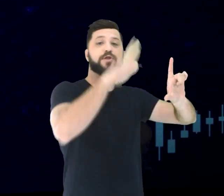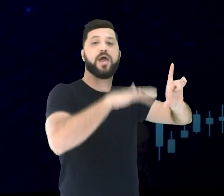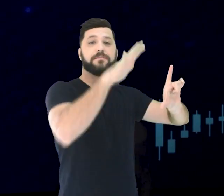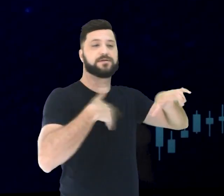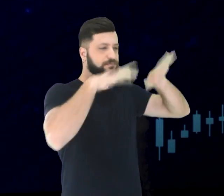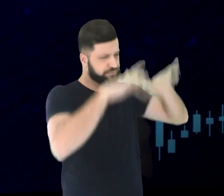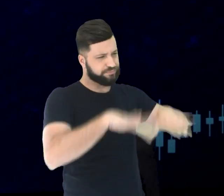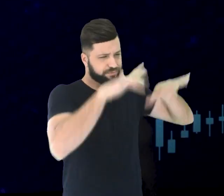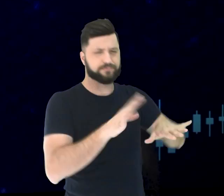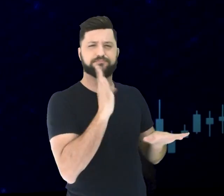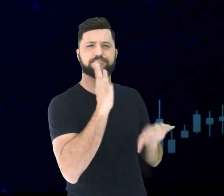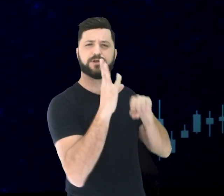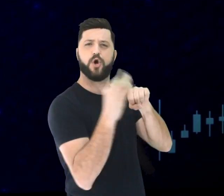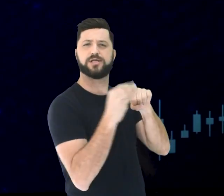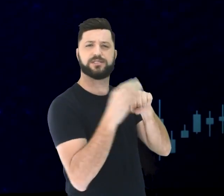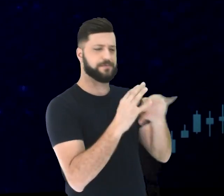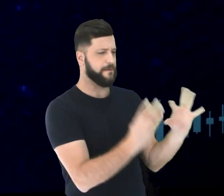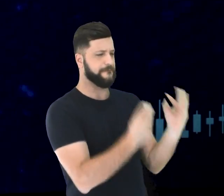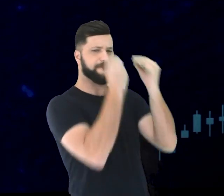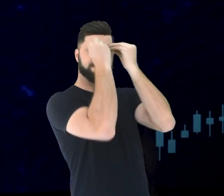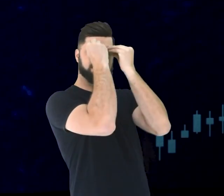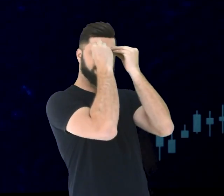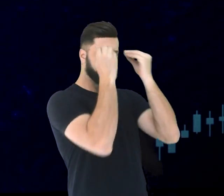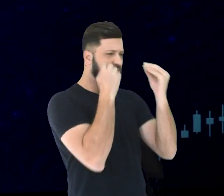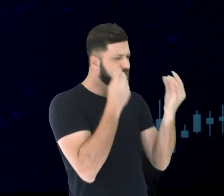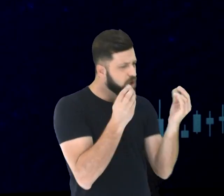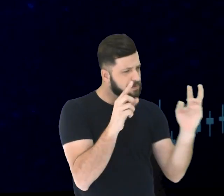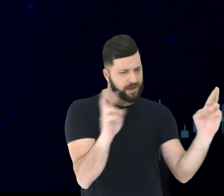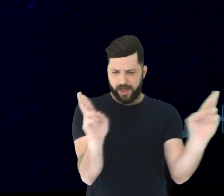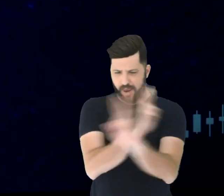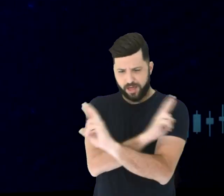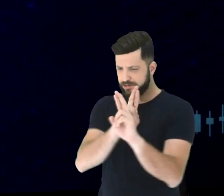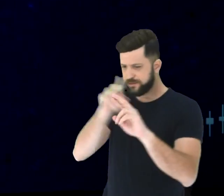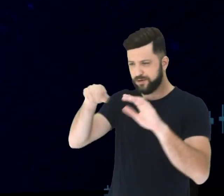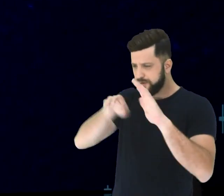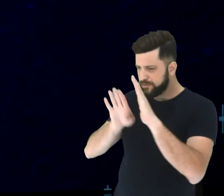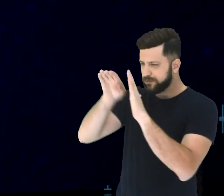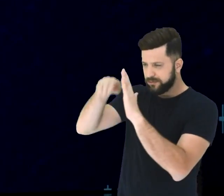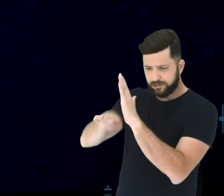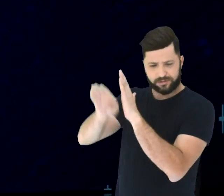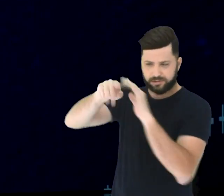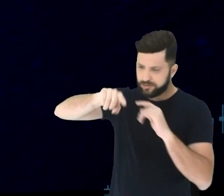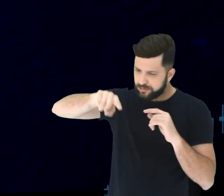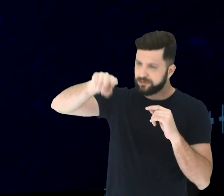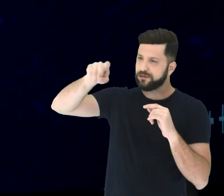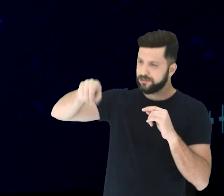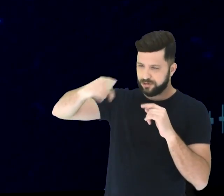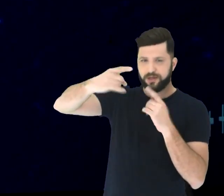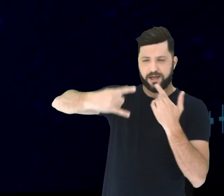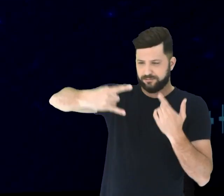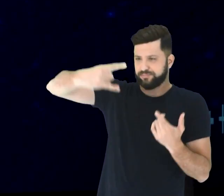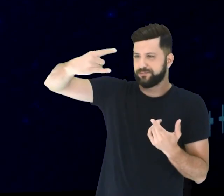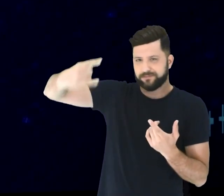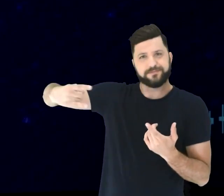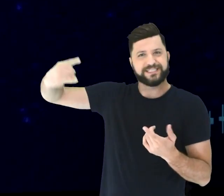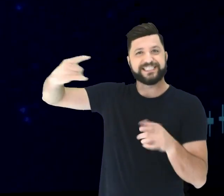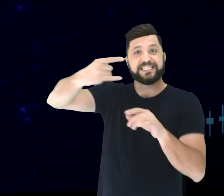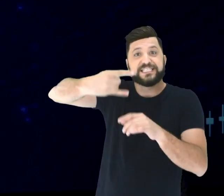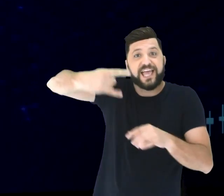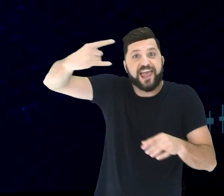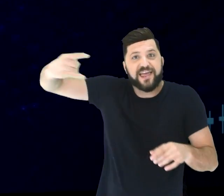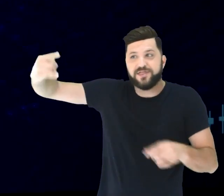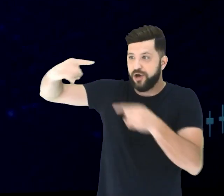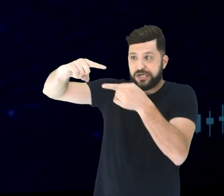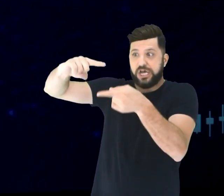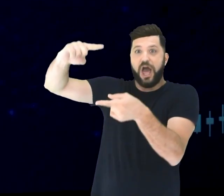programação para entender como funciona o movimento do preço no gráfico Será que quem nos fortes aqueles que um dos grandes que a gente vê